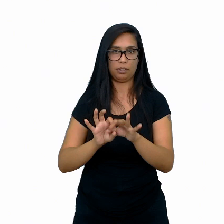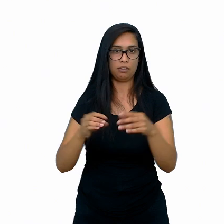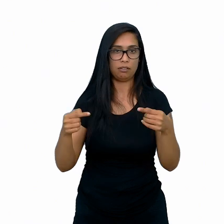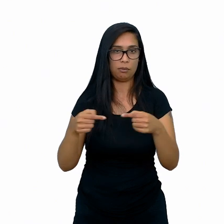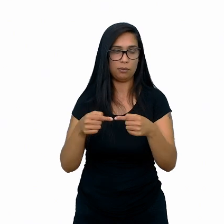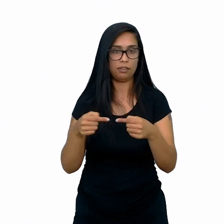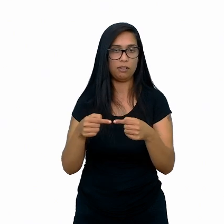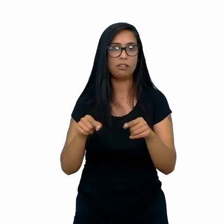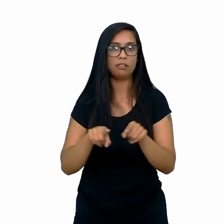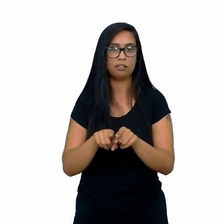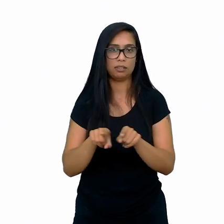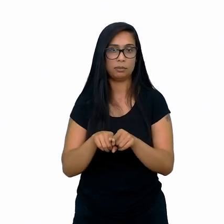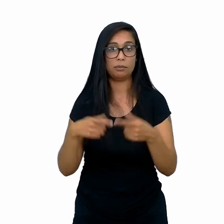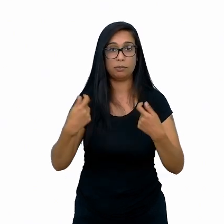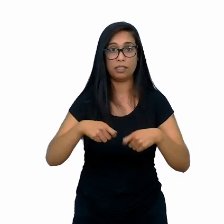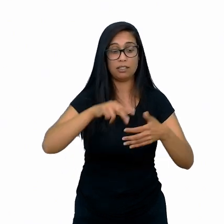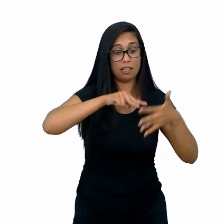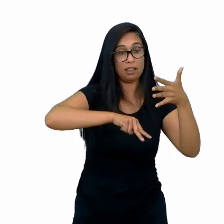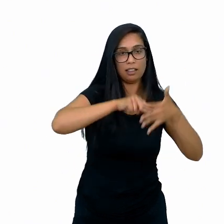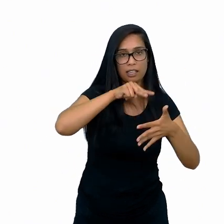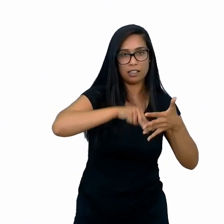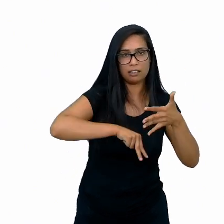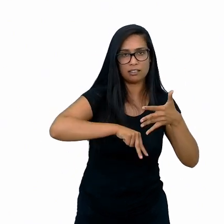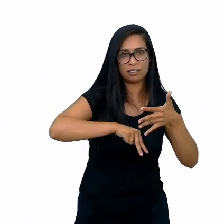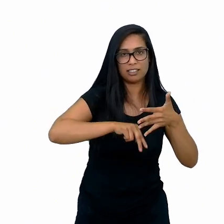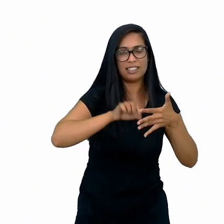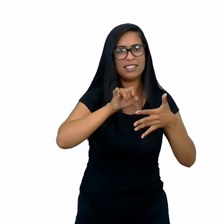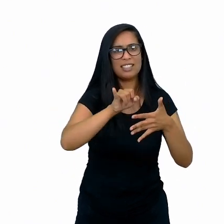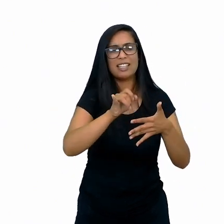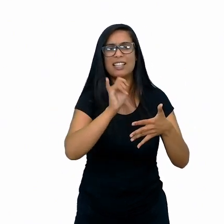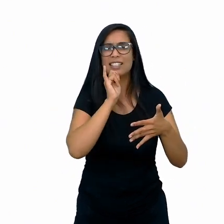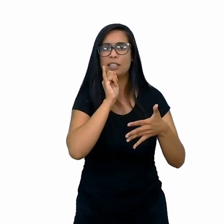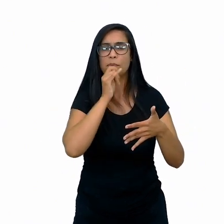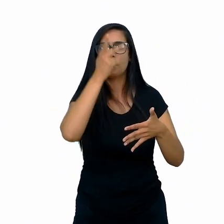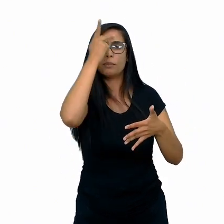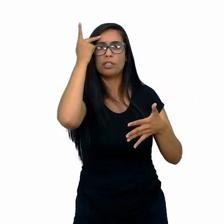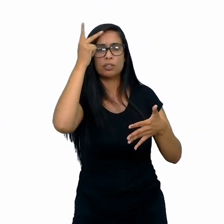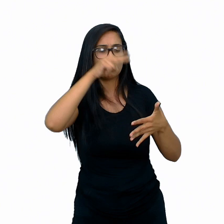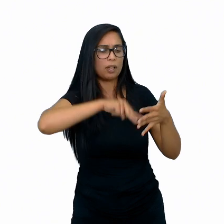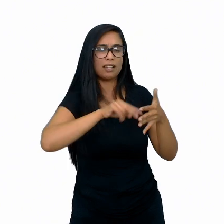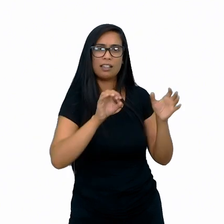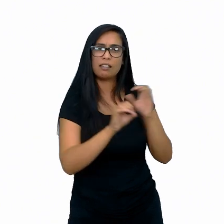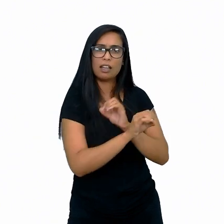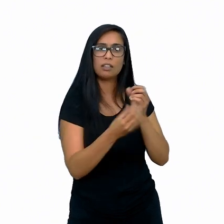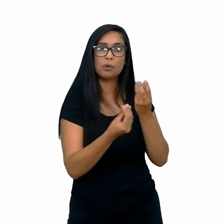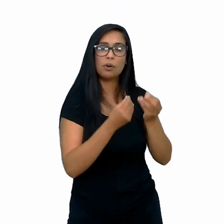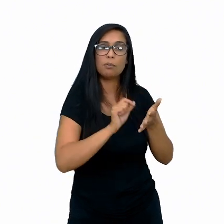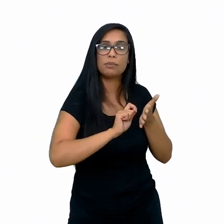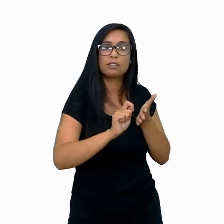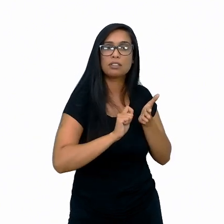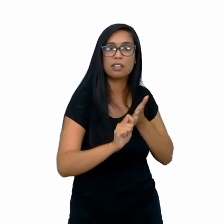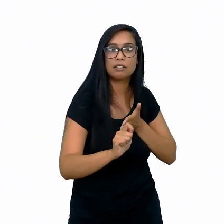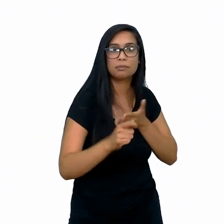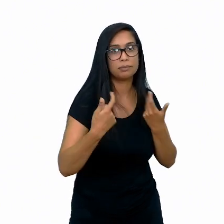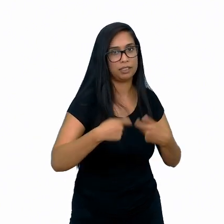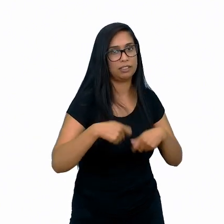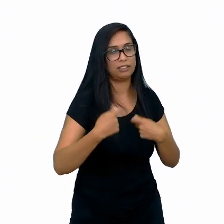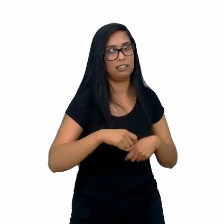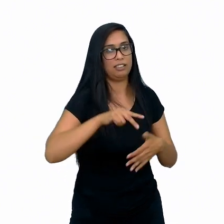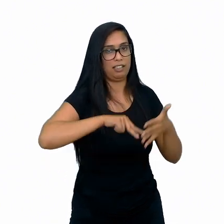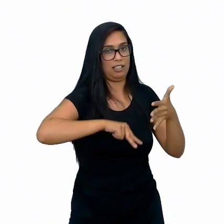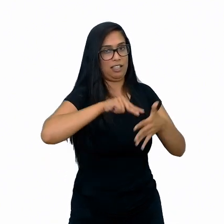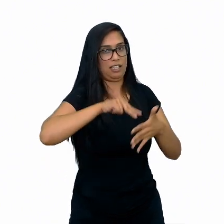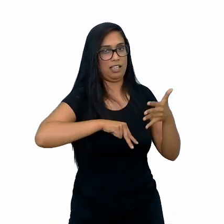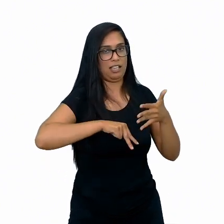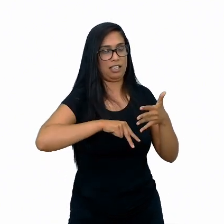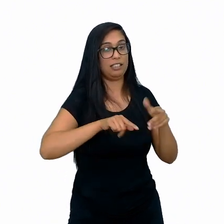em seguida. Ou seja, durante toda a sequência existe essa articulação, né?